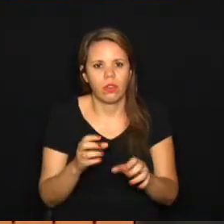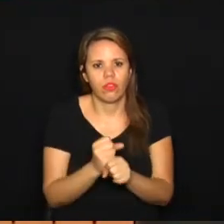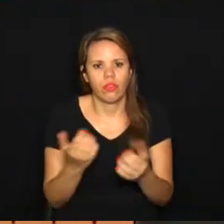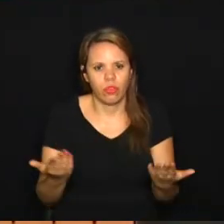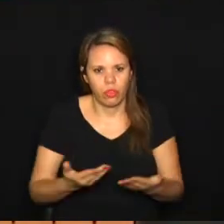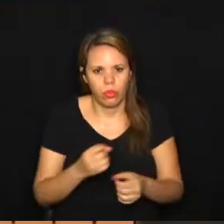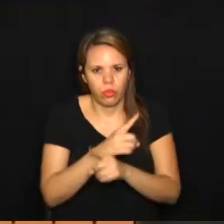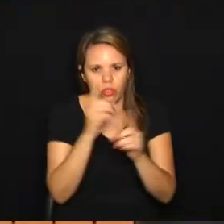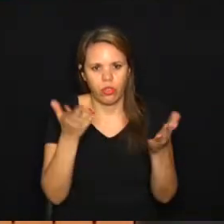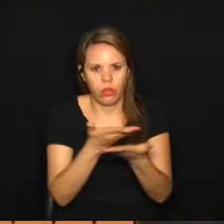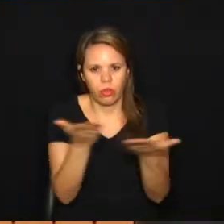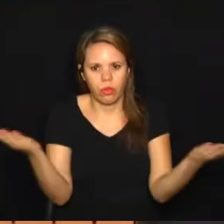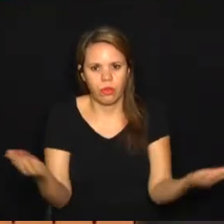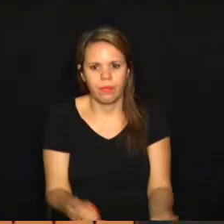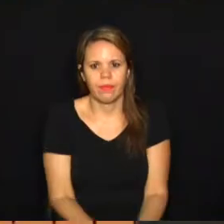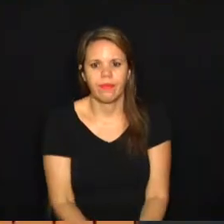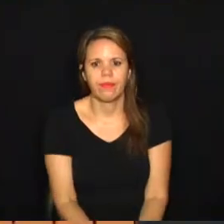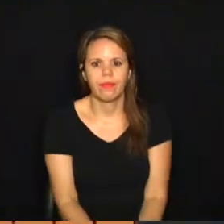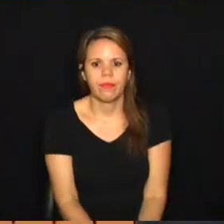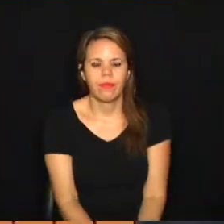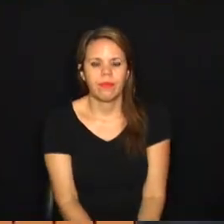hoje. Bom dia a todos.